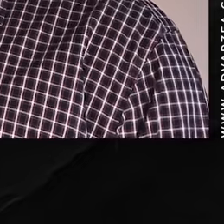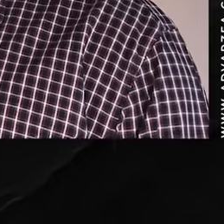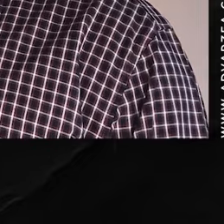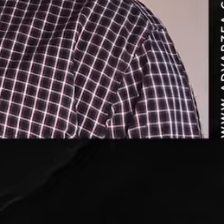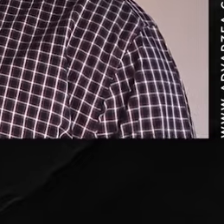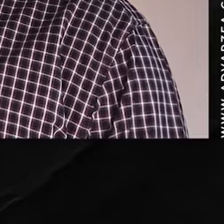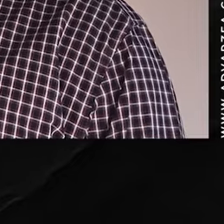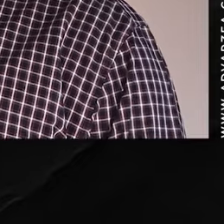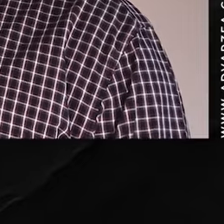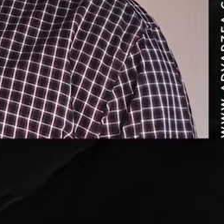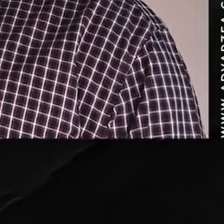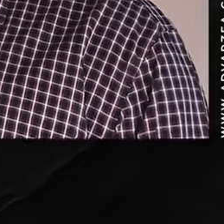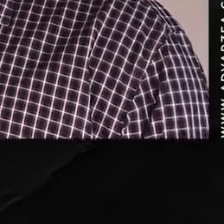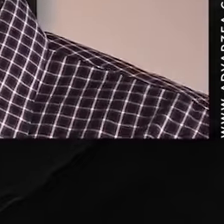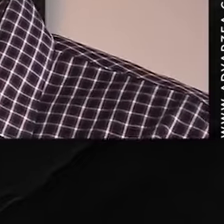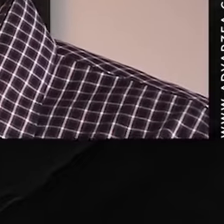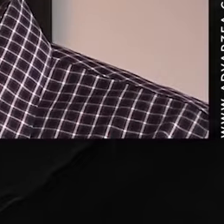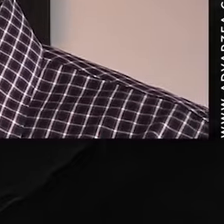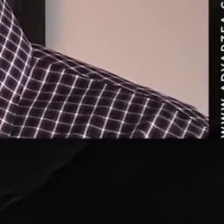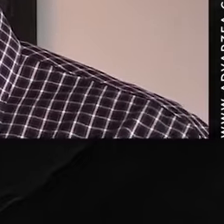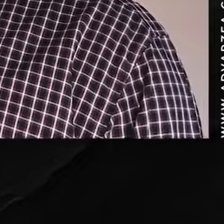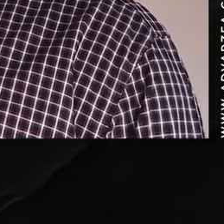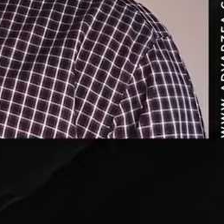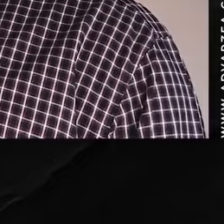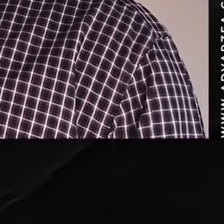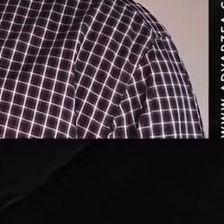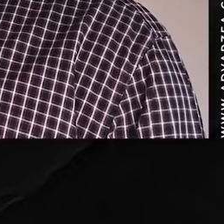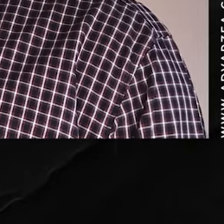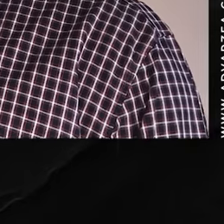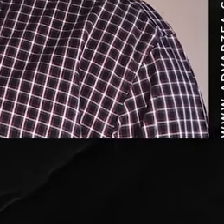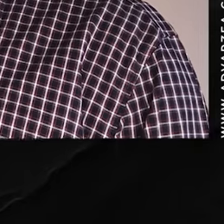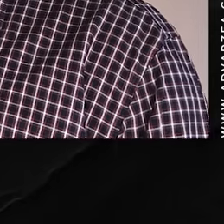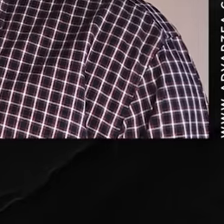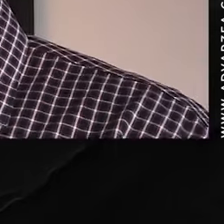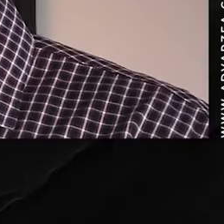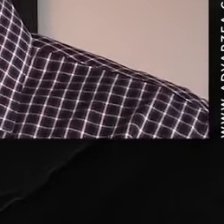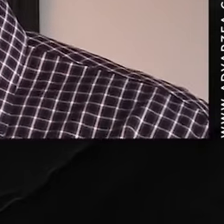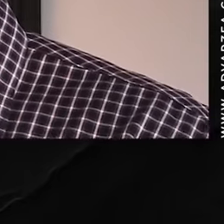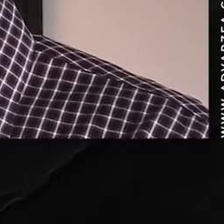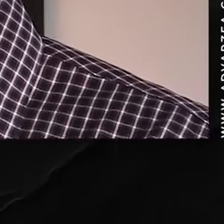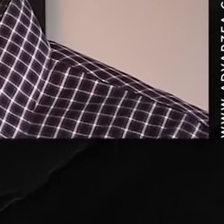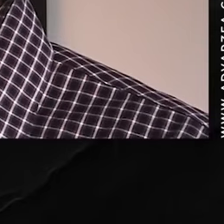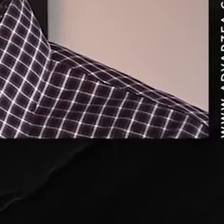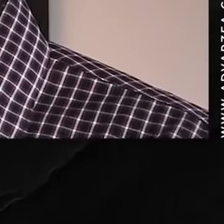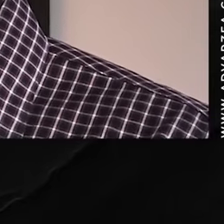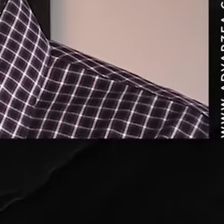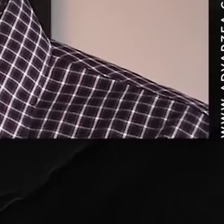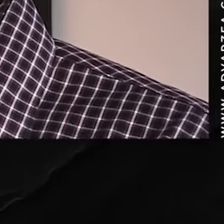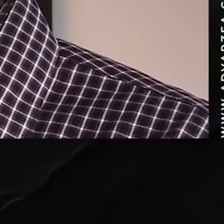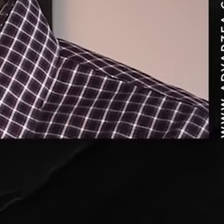A paz do Senhor, pessoal, aqui é o pastor Fábio. Seja bem-vindo ao nosso canal Adevárzea. Agora você irá ouvir uma